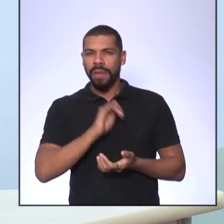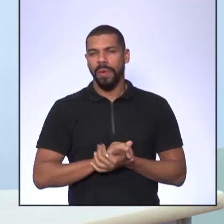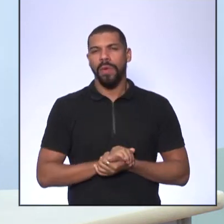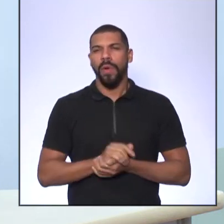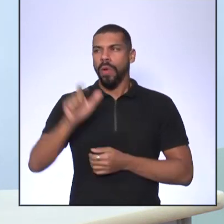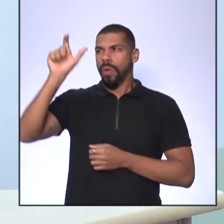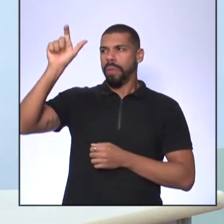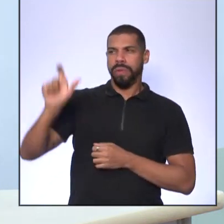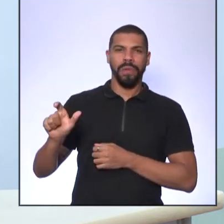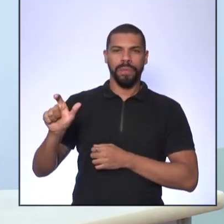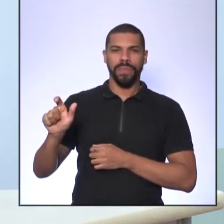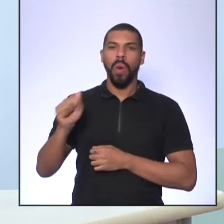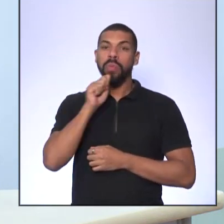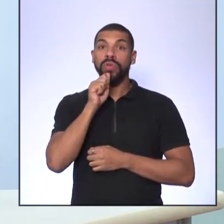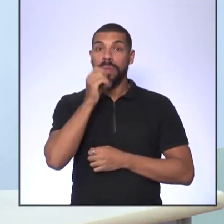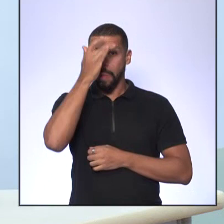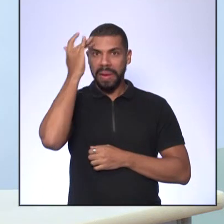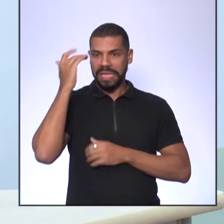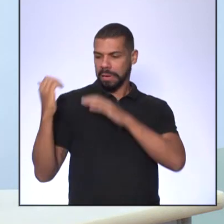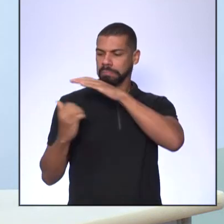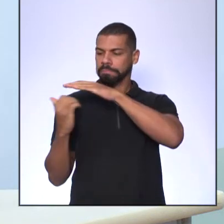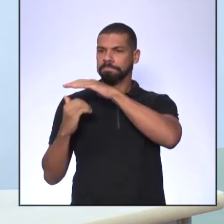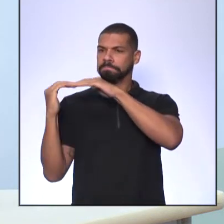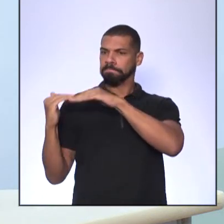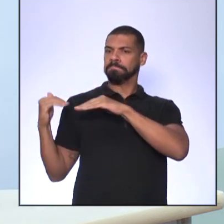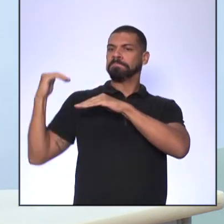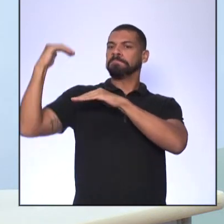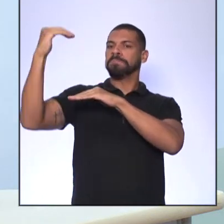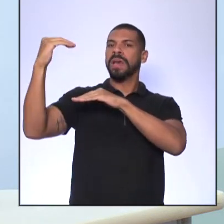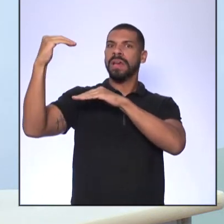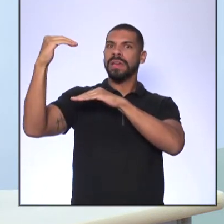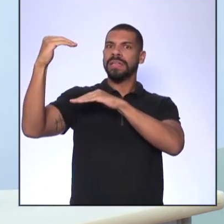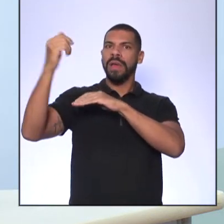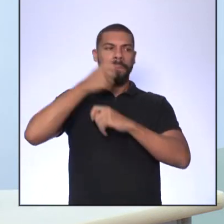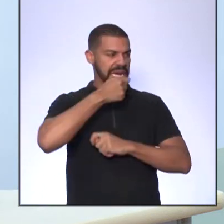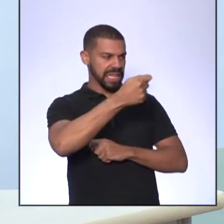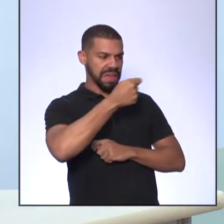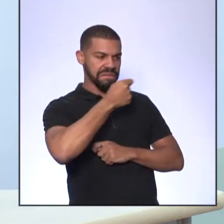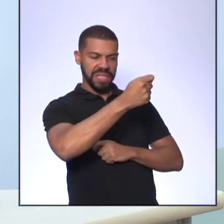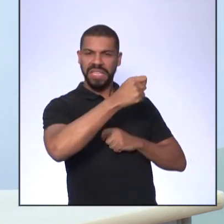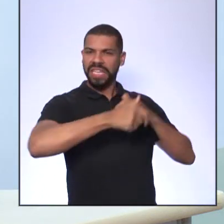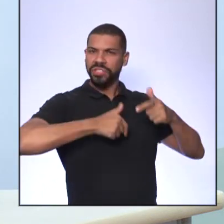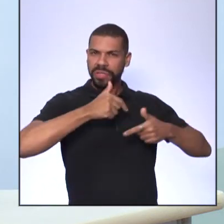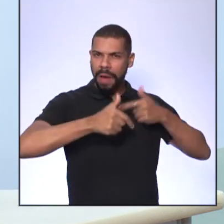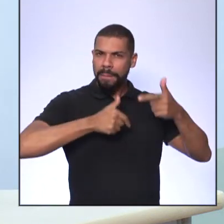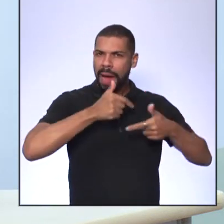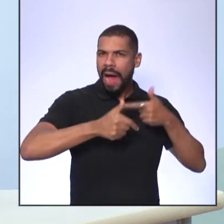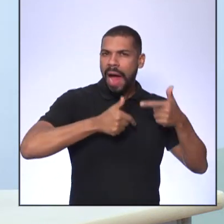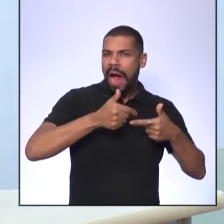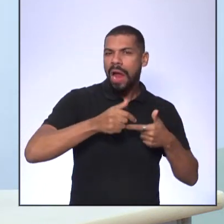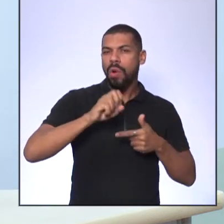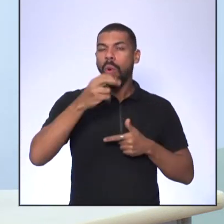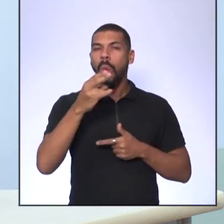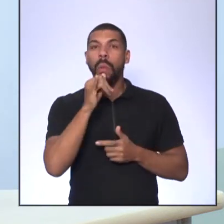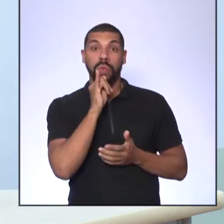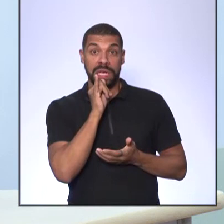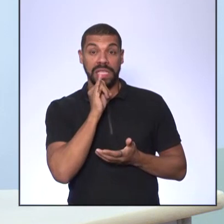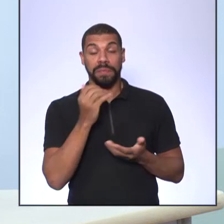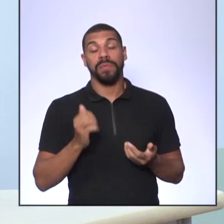posição de um empregador, né, de uma pessoa que está fazendo uma entrevista de emprego, ou uma situação